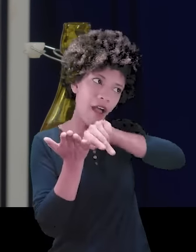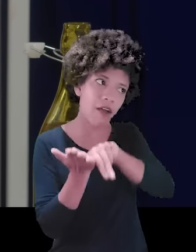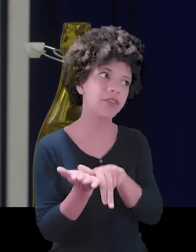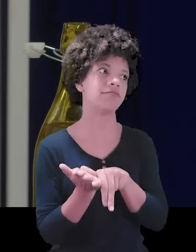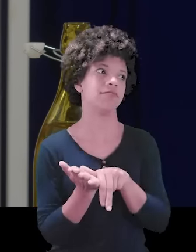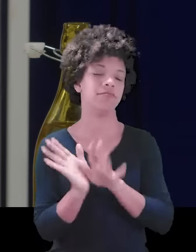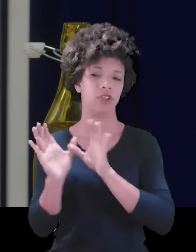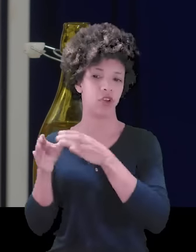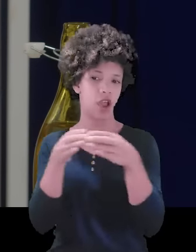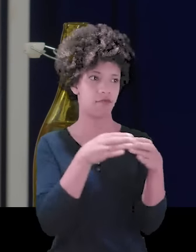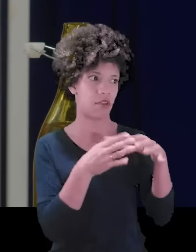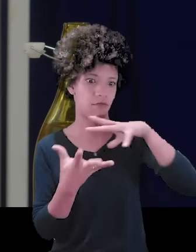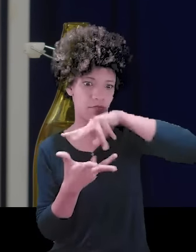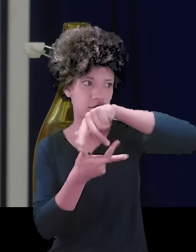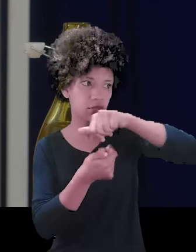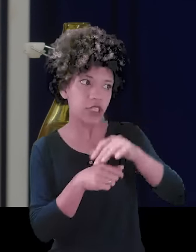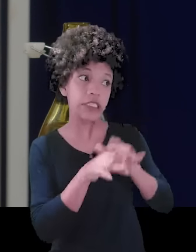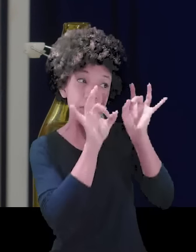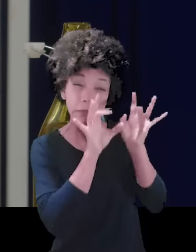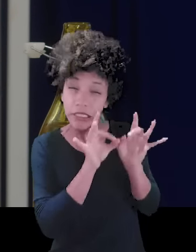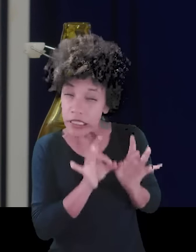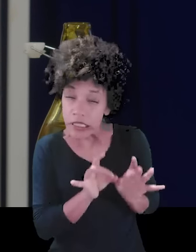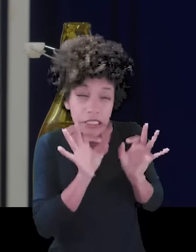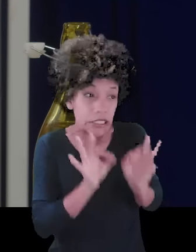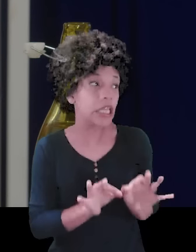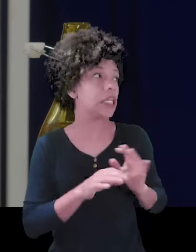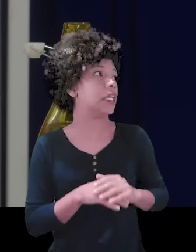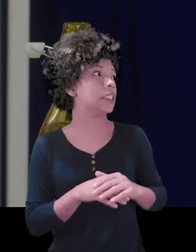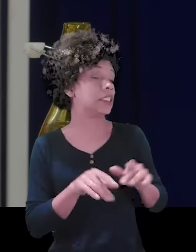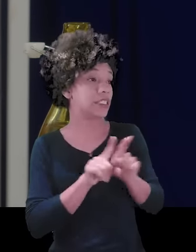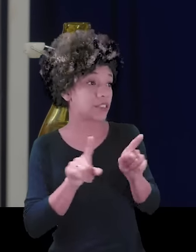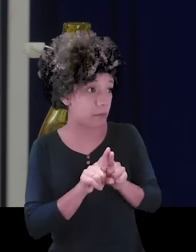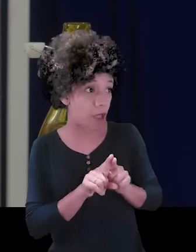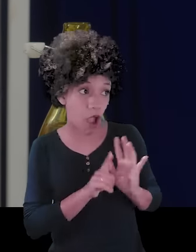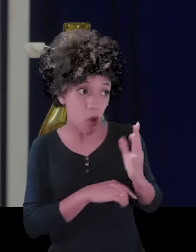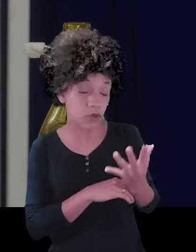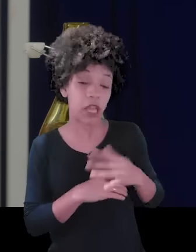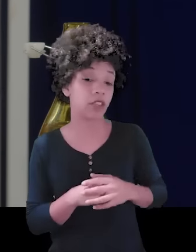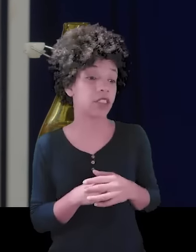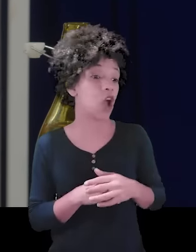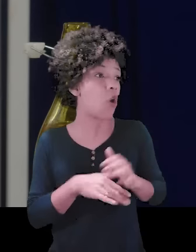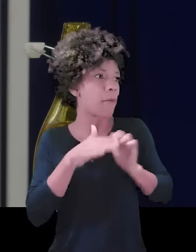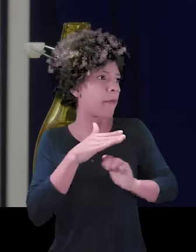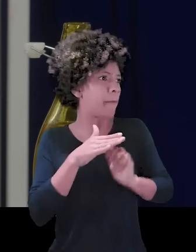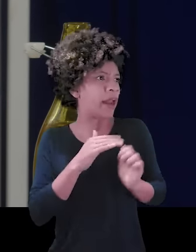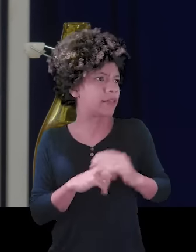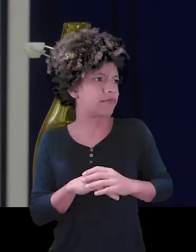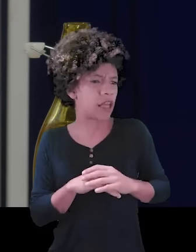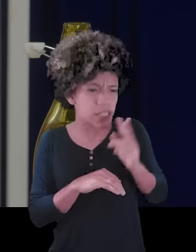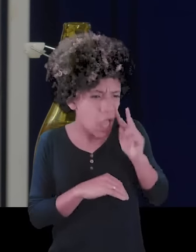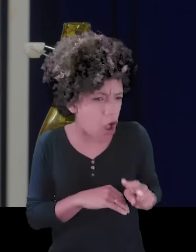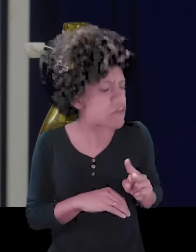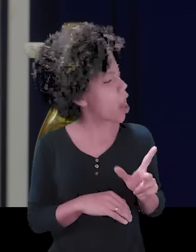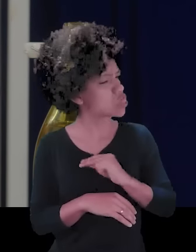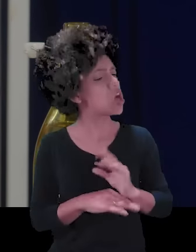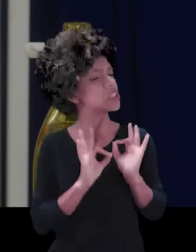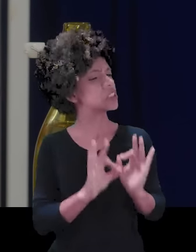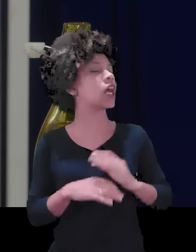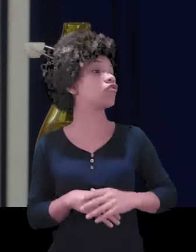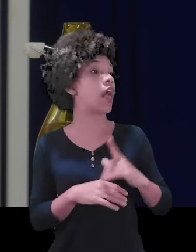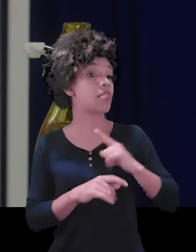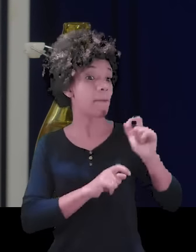São quadrinhos extremamente especializadas e muitas vezes funcionam como se fosse empresas eles têm a